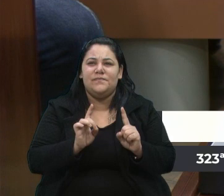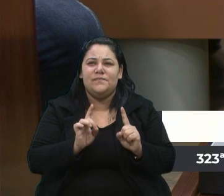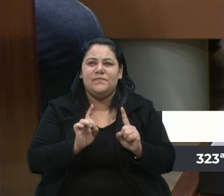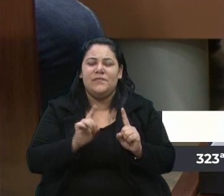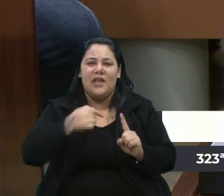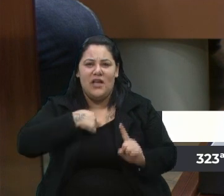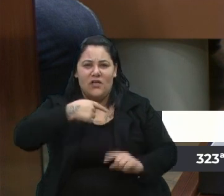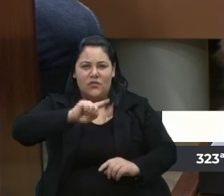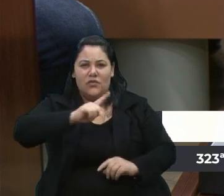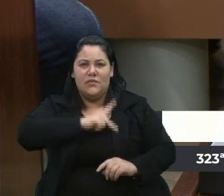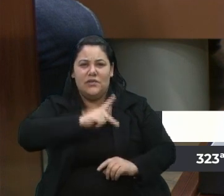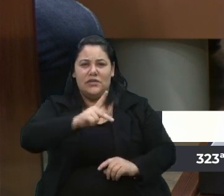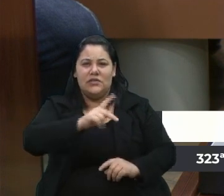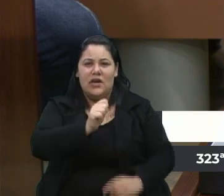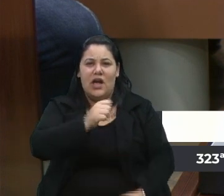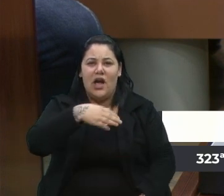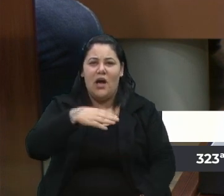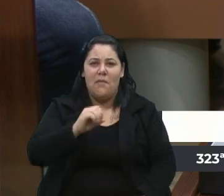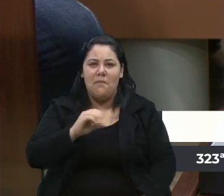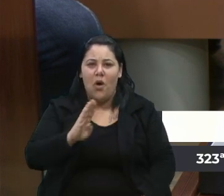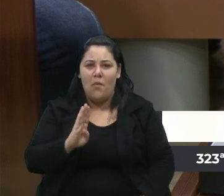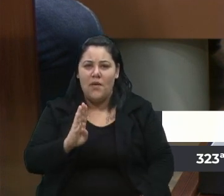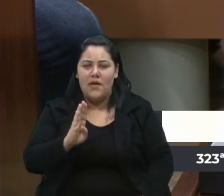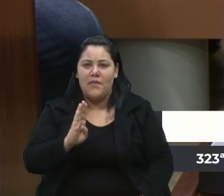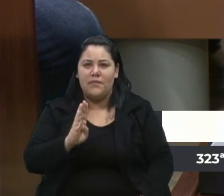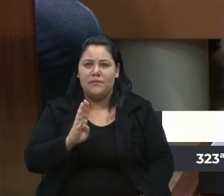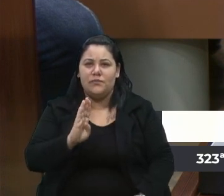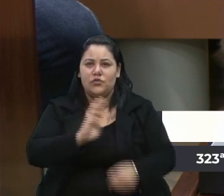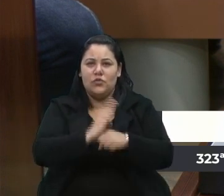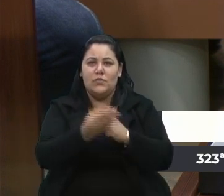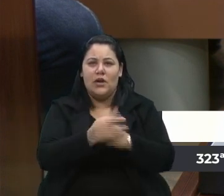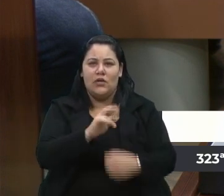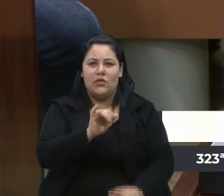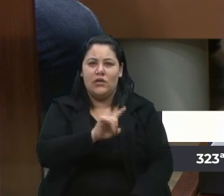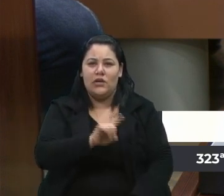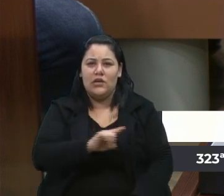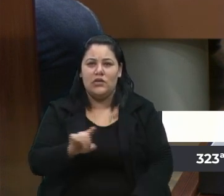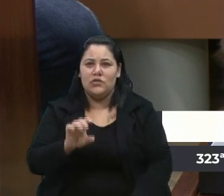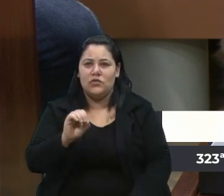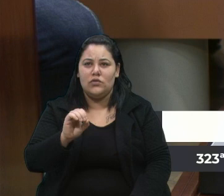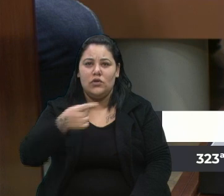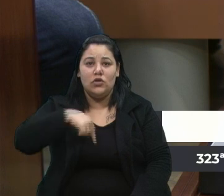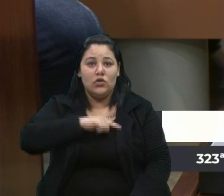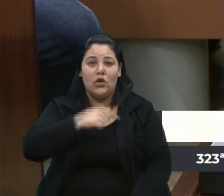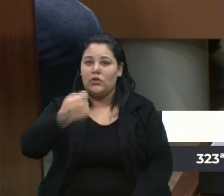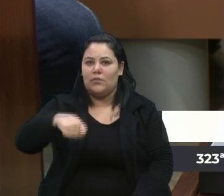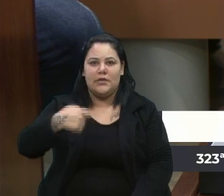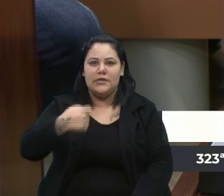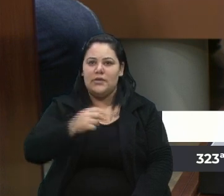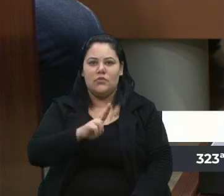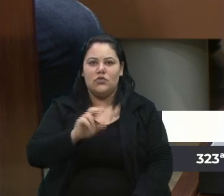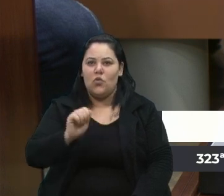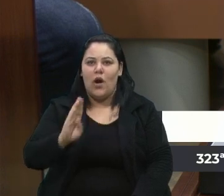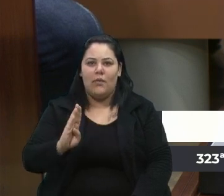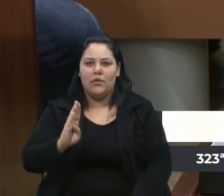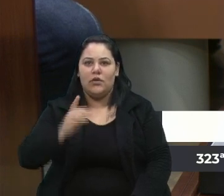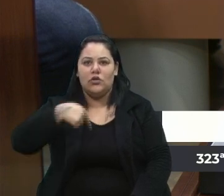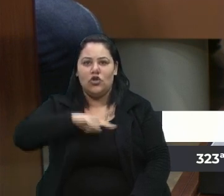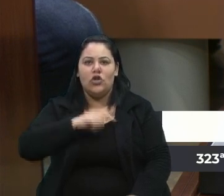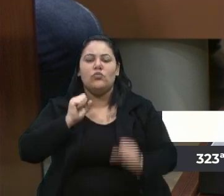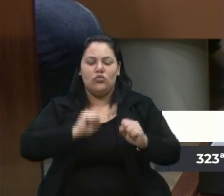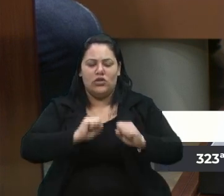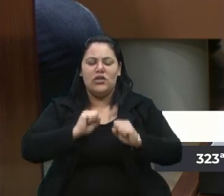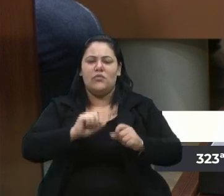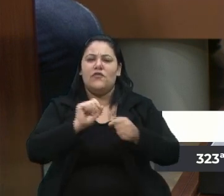presidente da mobiles por dois mandatos eu sempre dizia Nós não precisamos da web nós podemos fazer uma